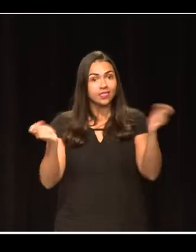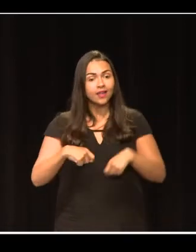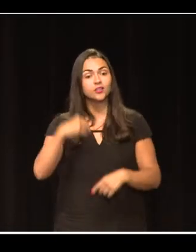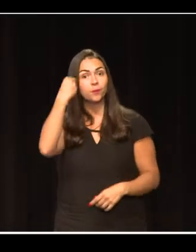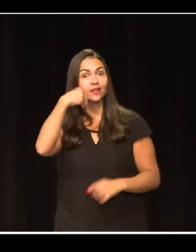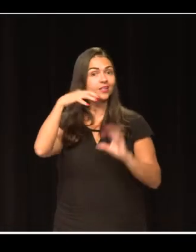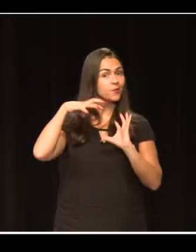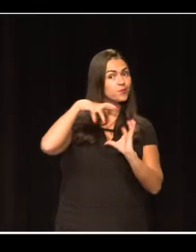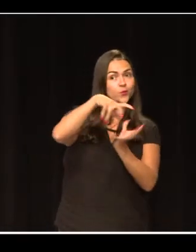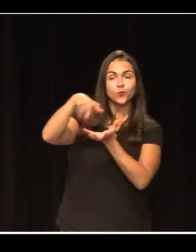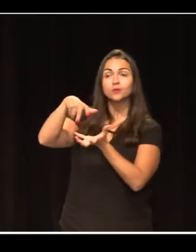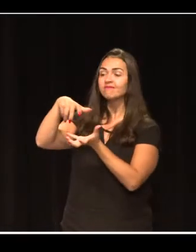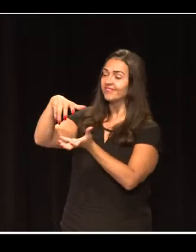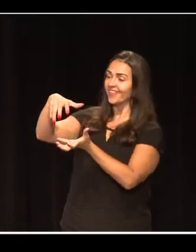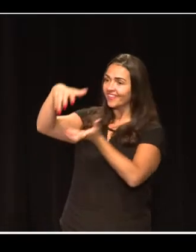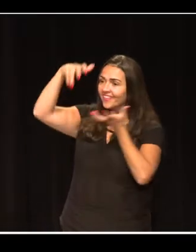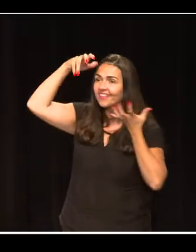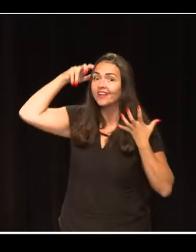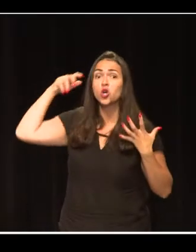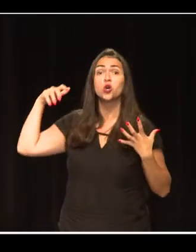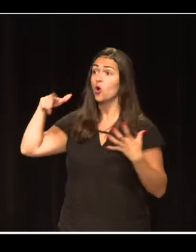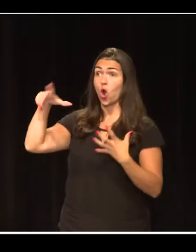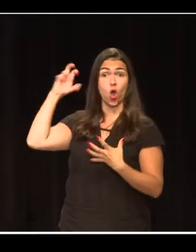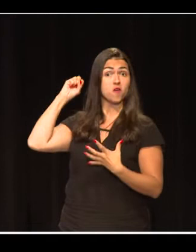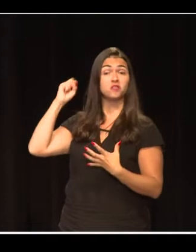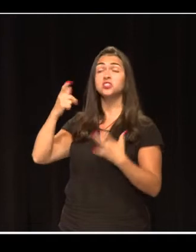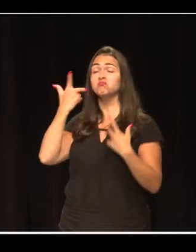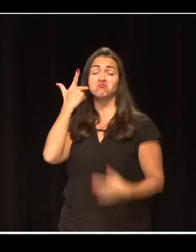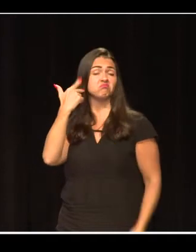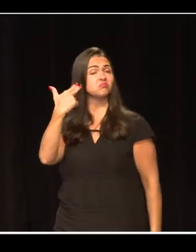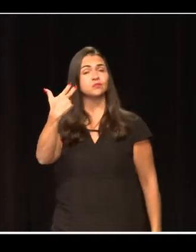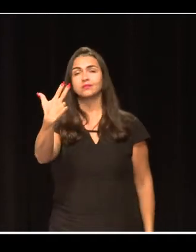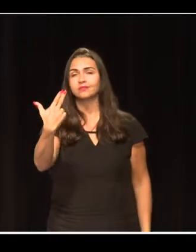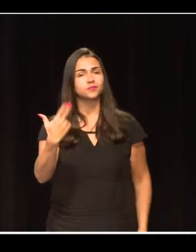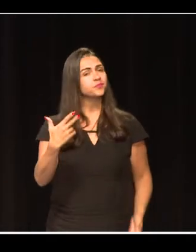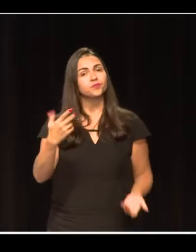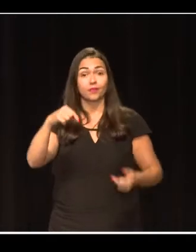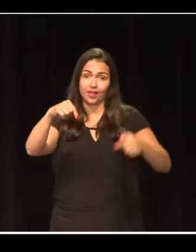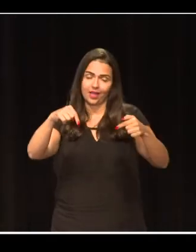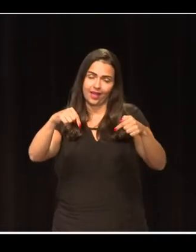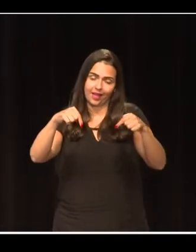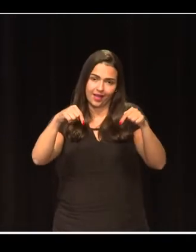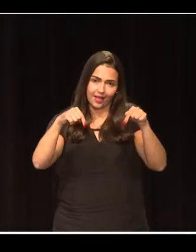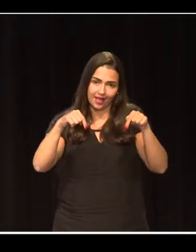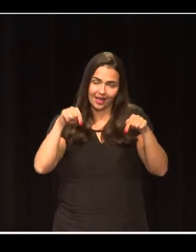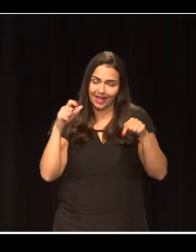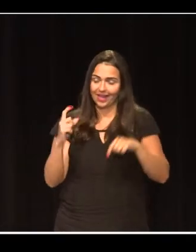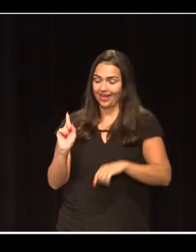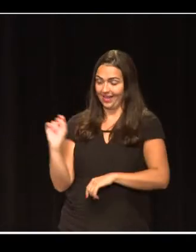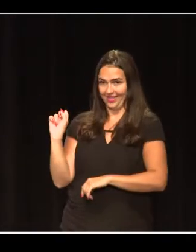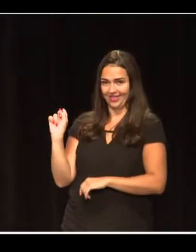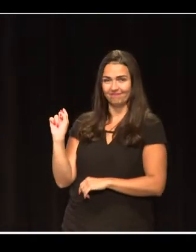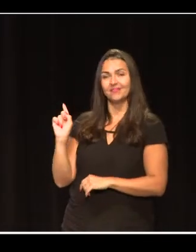de mundo que, para o ouvinte, desde que nasce, é muito comum, por exemplo, aqui nessa experiência a gente